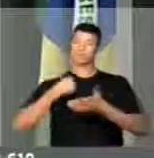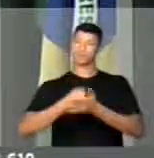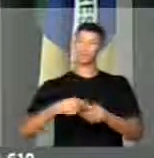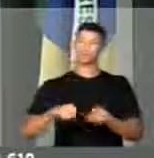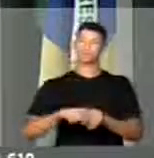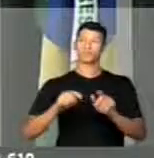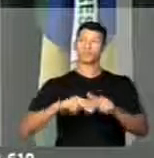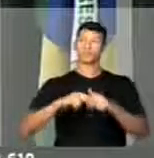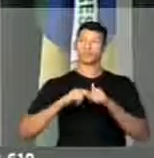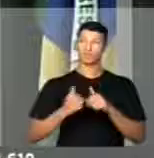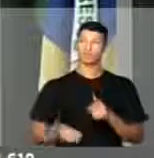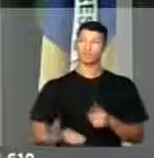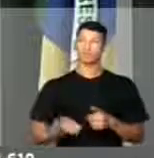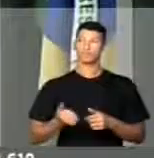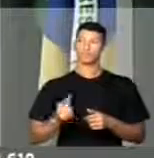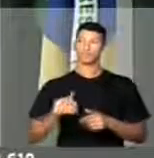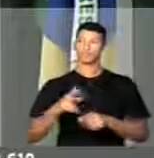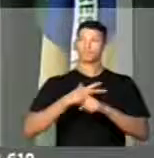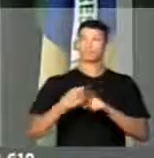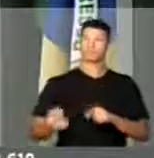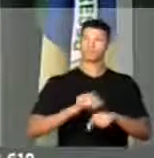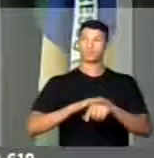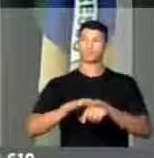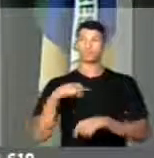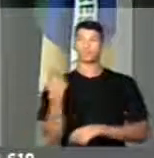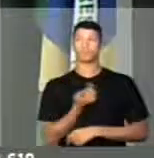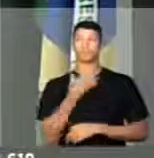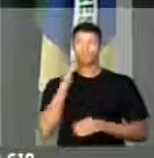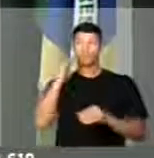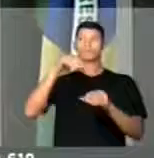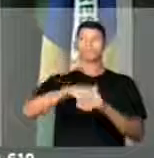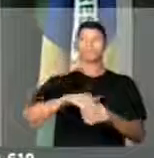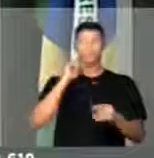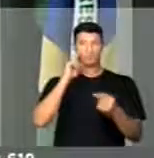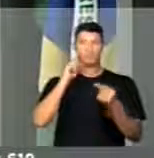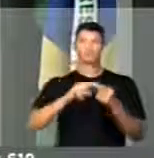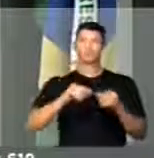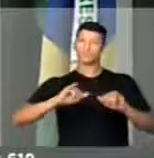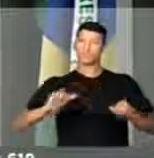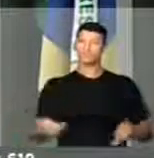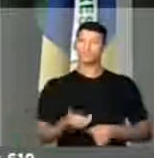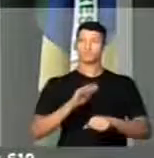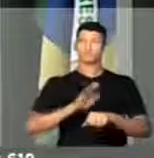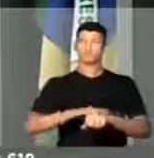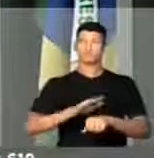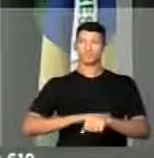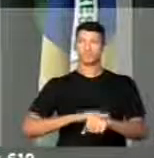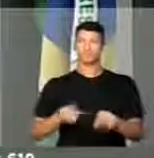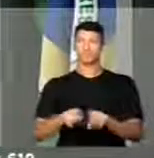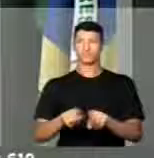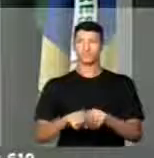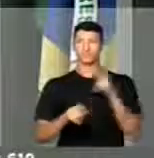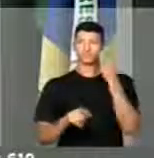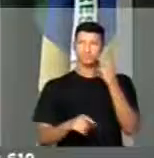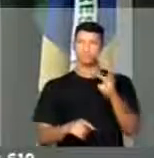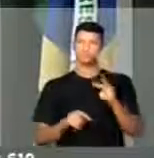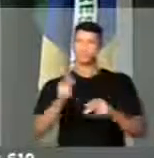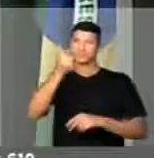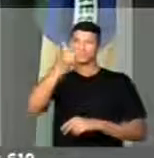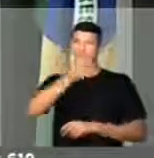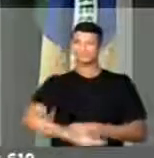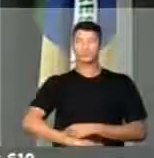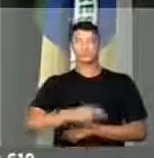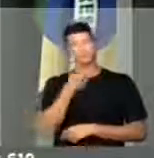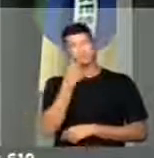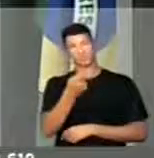e, portanto, superar essa doença. Portanto, o nosso voto favorável. E aproveito esse último minuto, senhor presidente, para mais uma vez